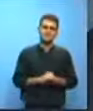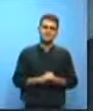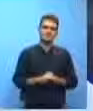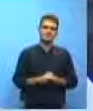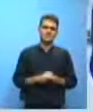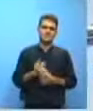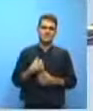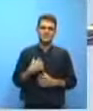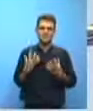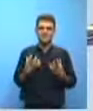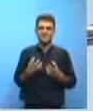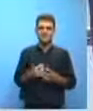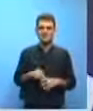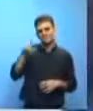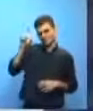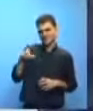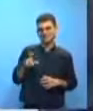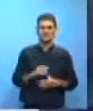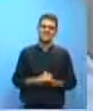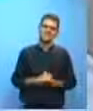porque eu tenho tanta raiva dessa velha.